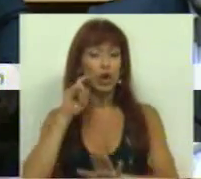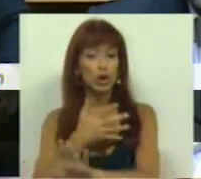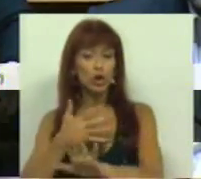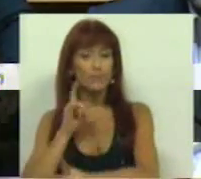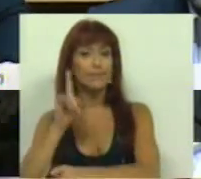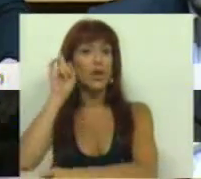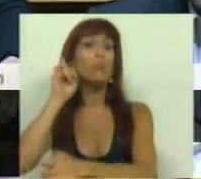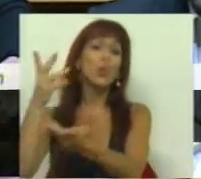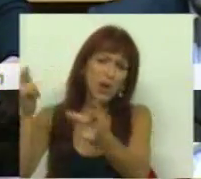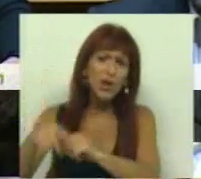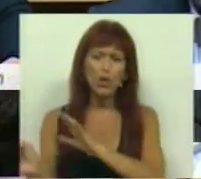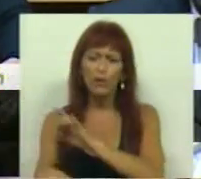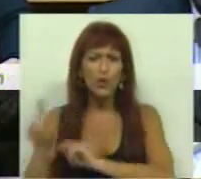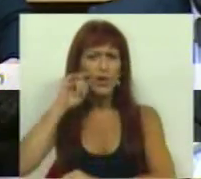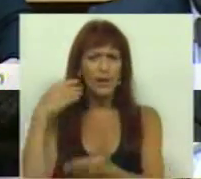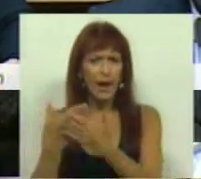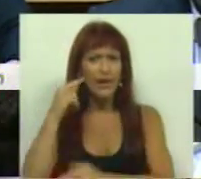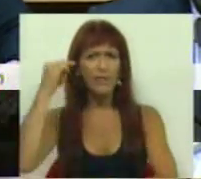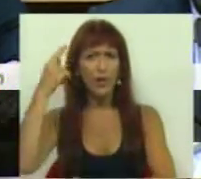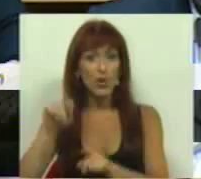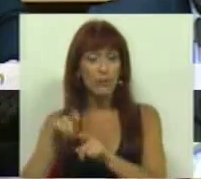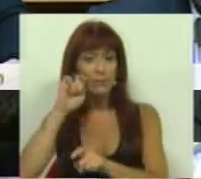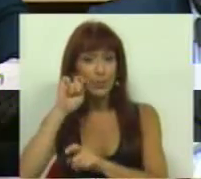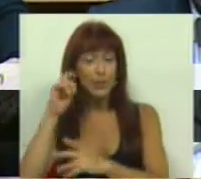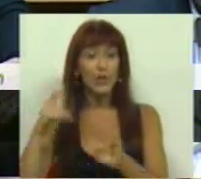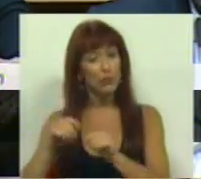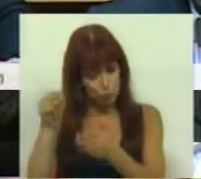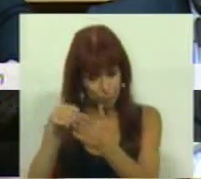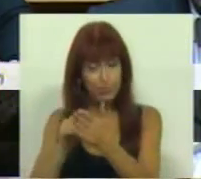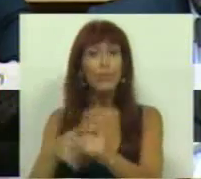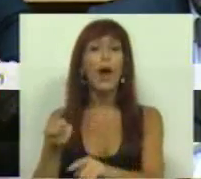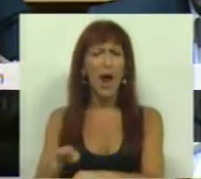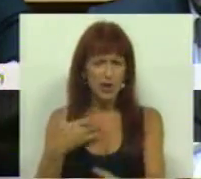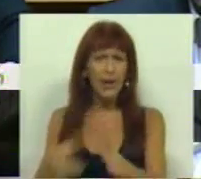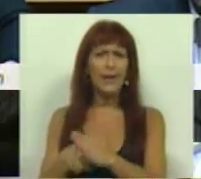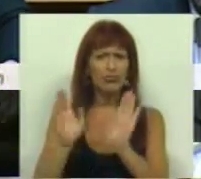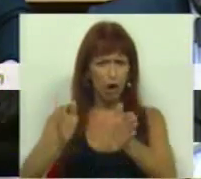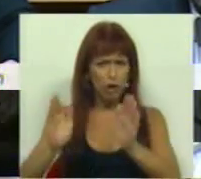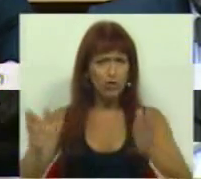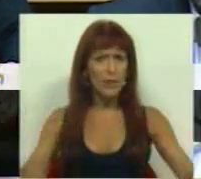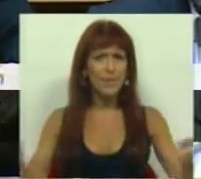salvaguardando a importância do Fundo de Garantia de Viagens e Turismo, já consagrado em anterior Decreto-Lei,